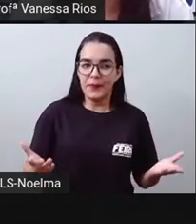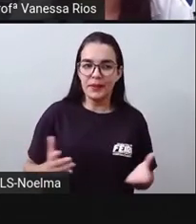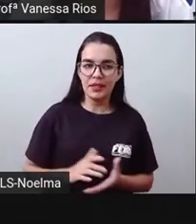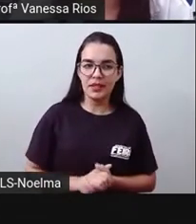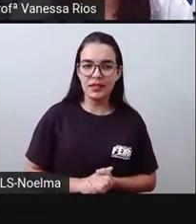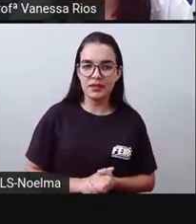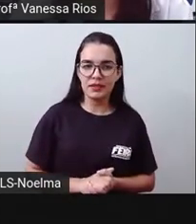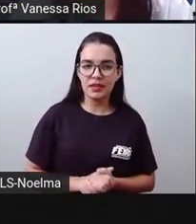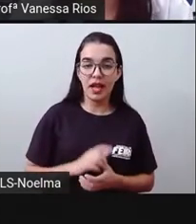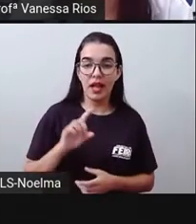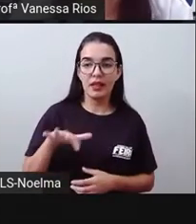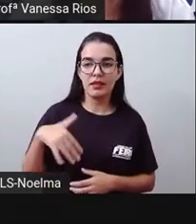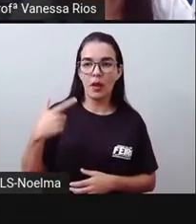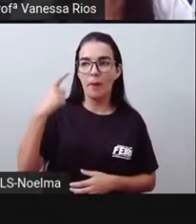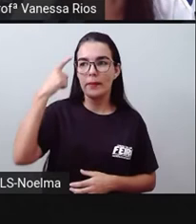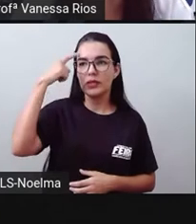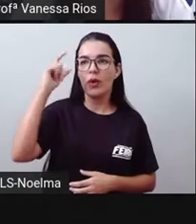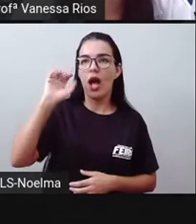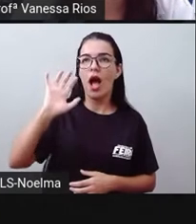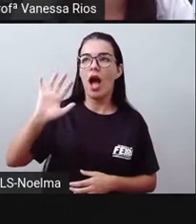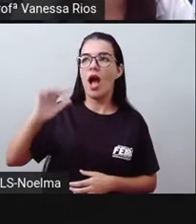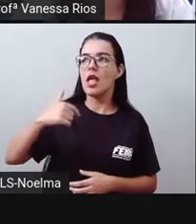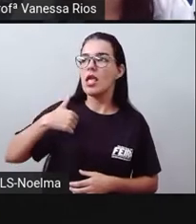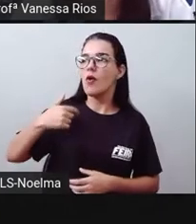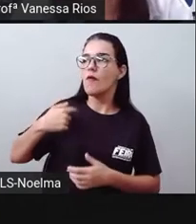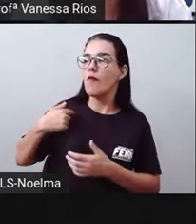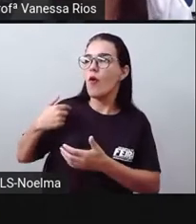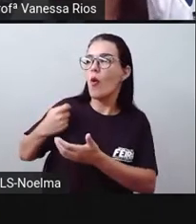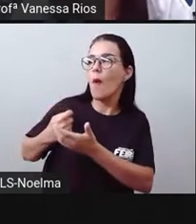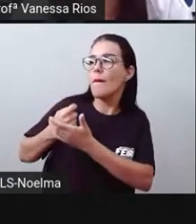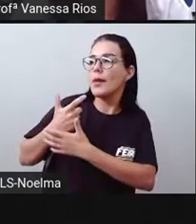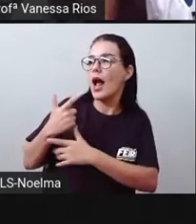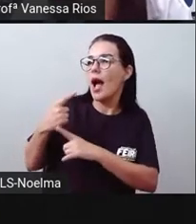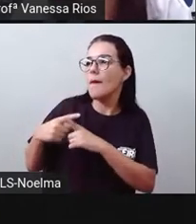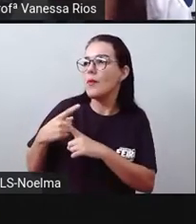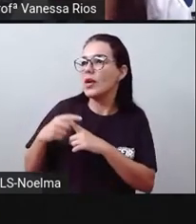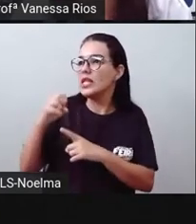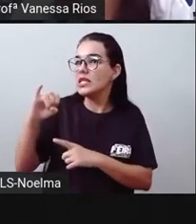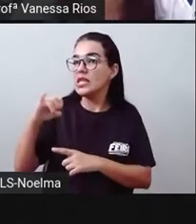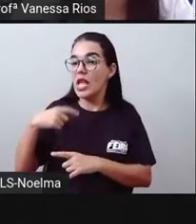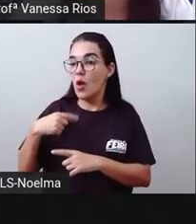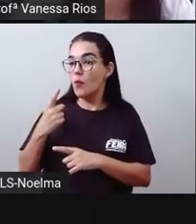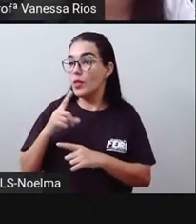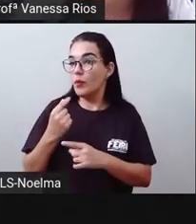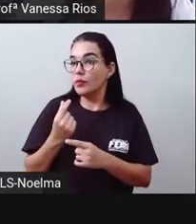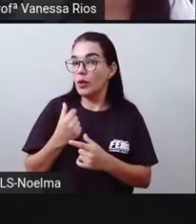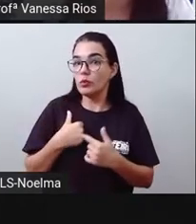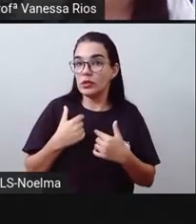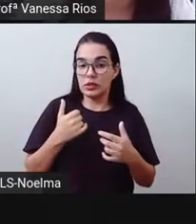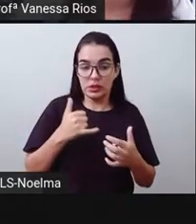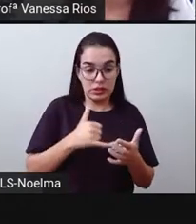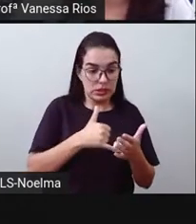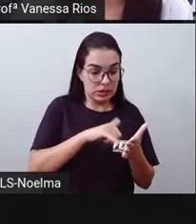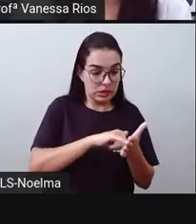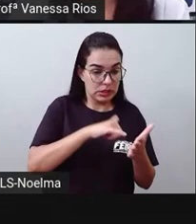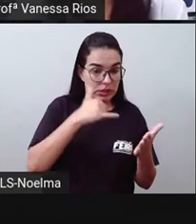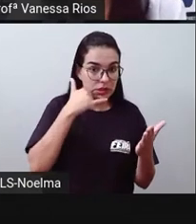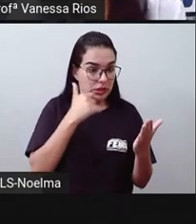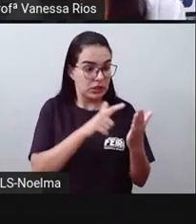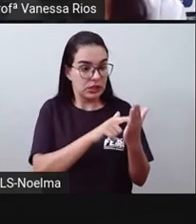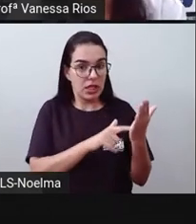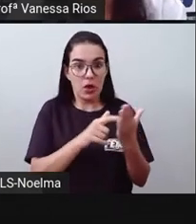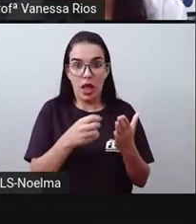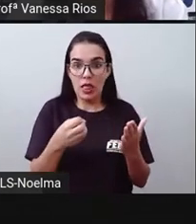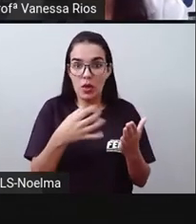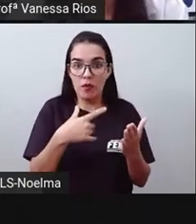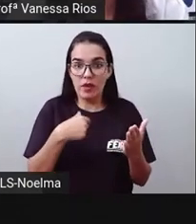ou achar que seria excluído dos meios sociais onde frequenta por não estar com o celular mais